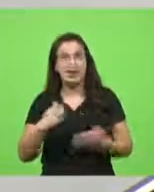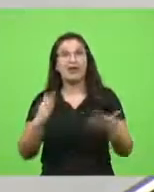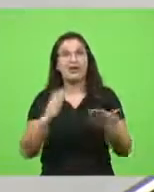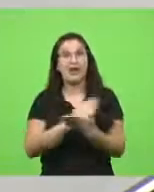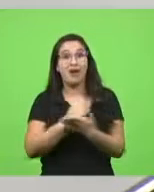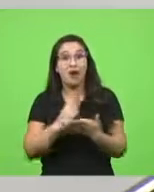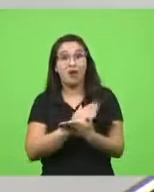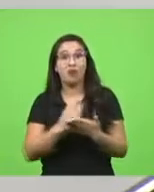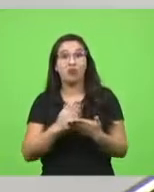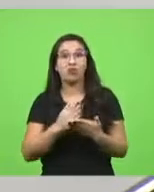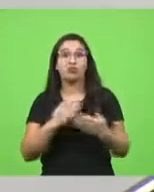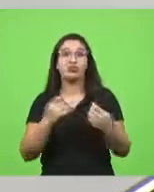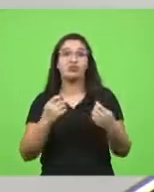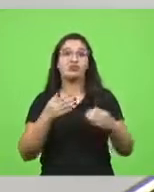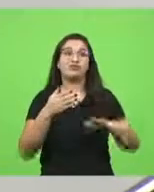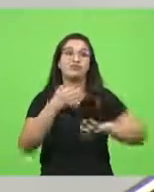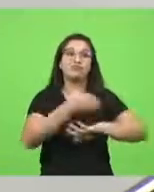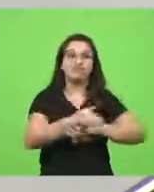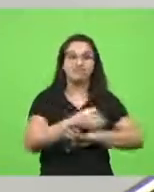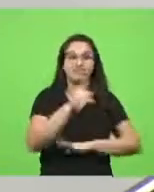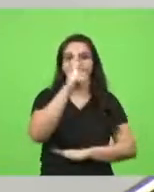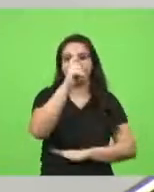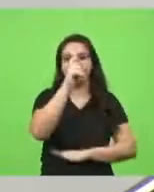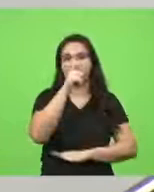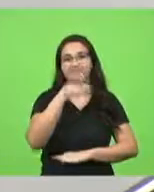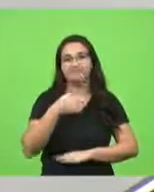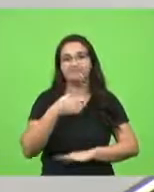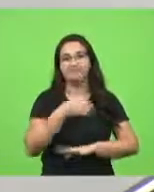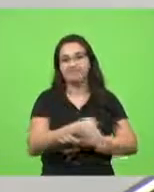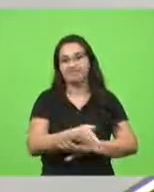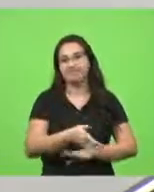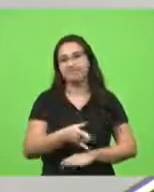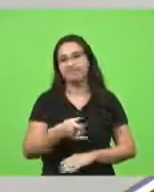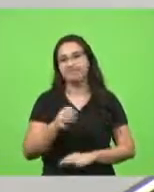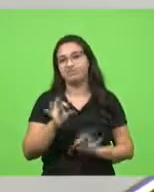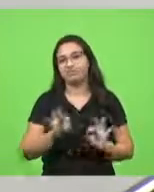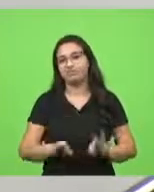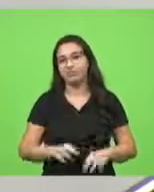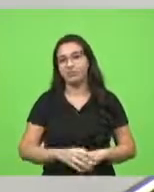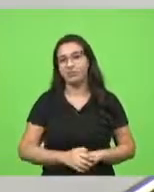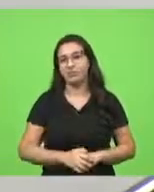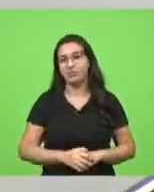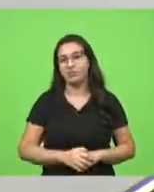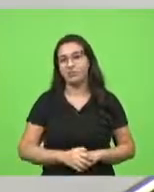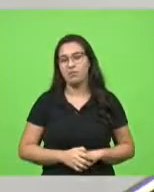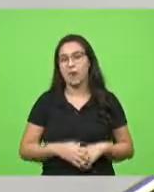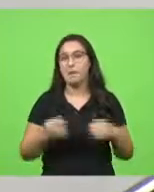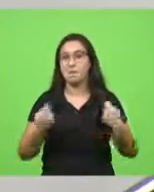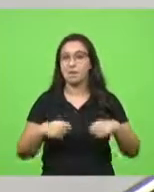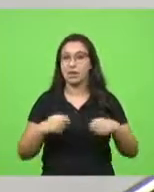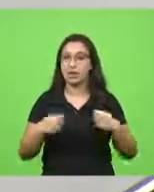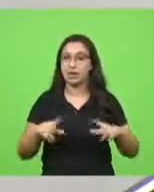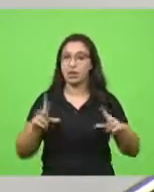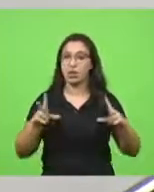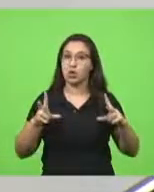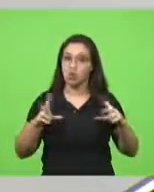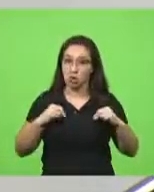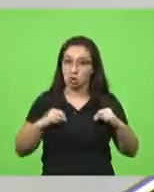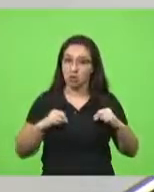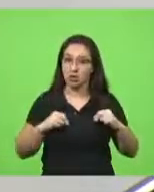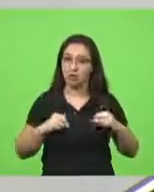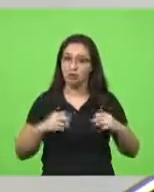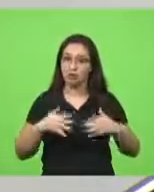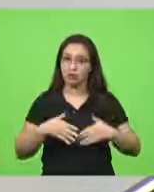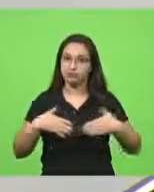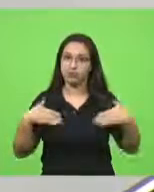hospital. Então, nós temos que reconhecer, tirar o chapéu para a classe médica, que